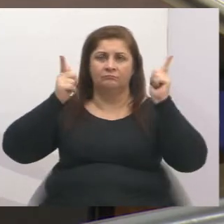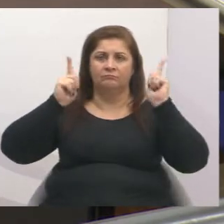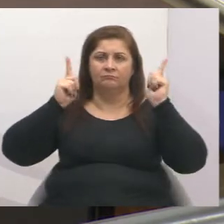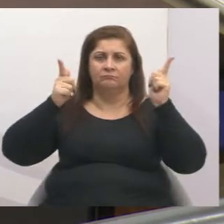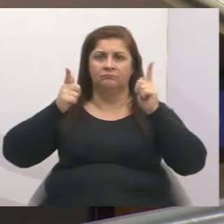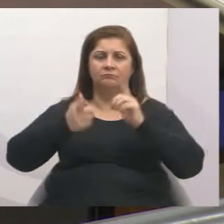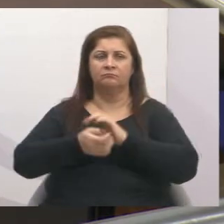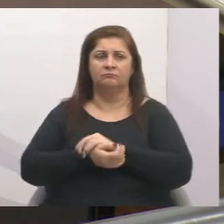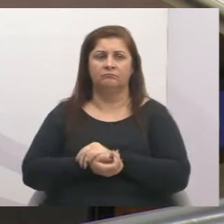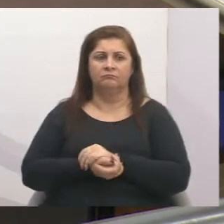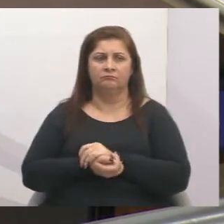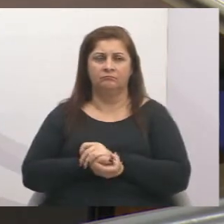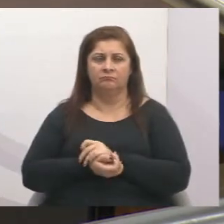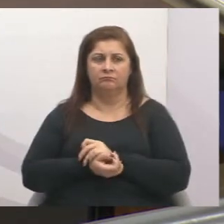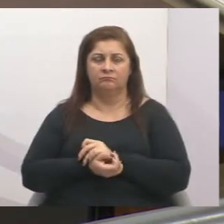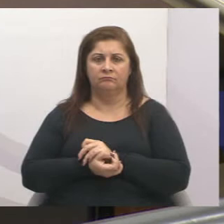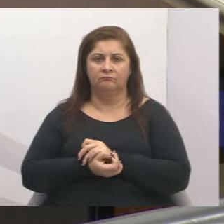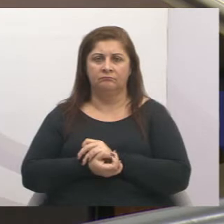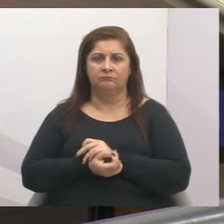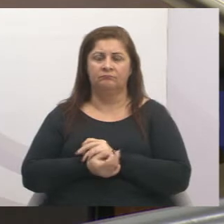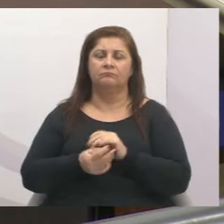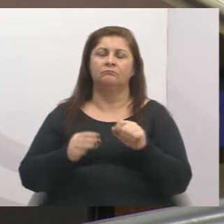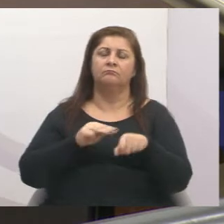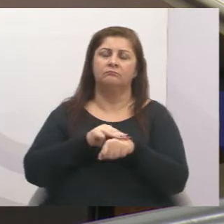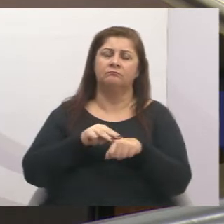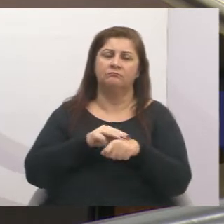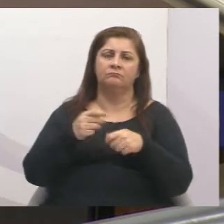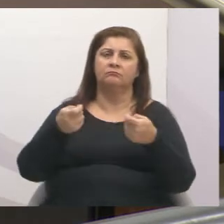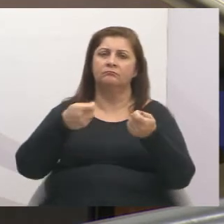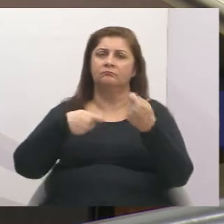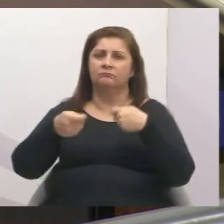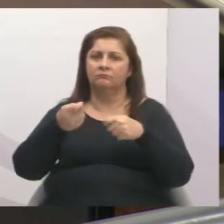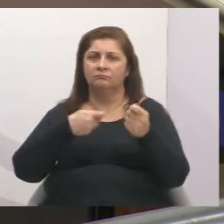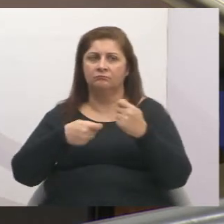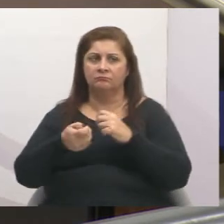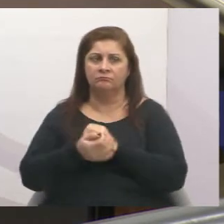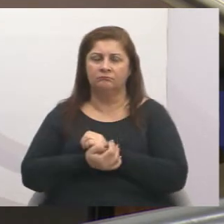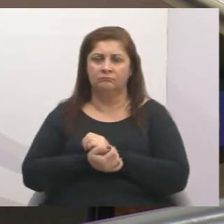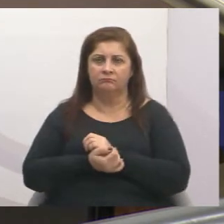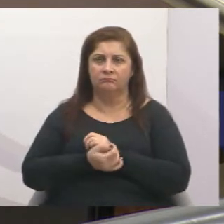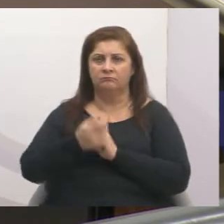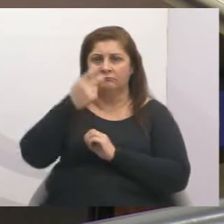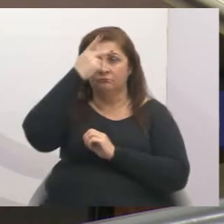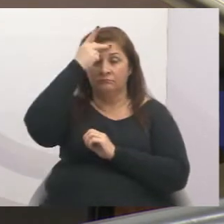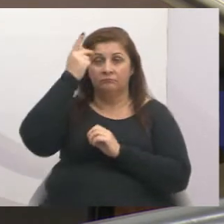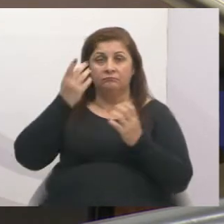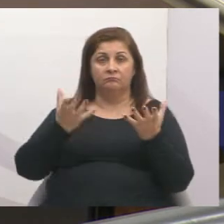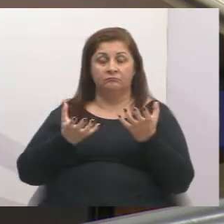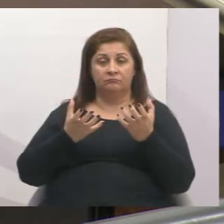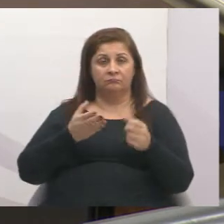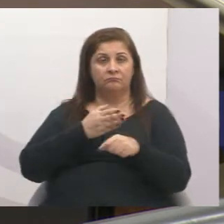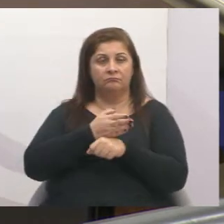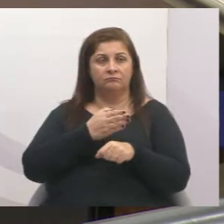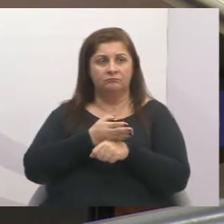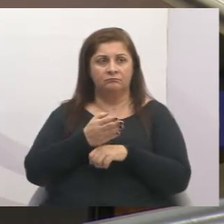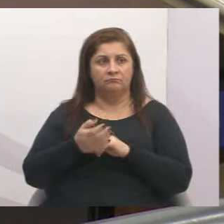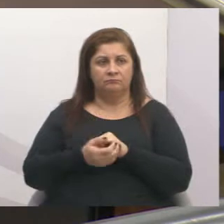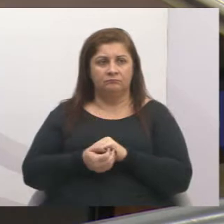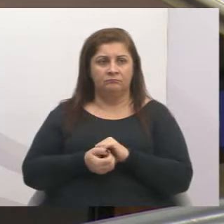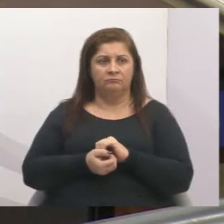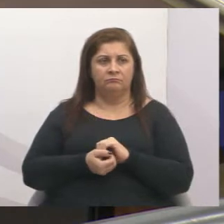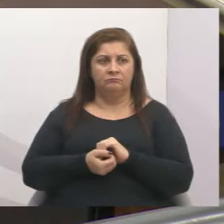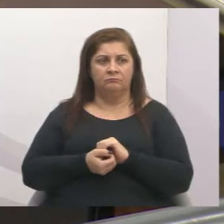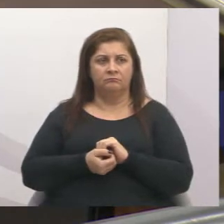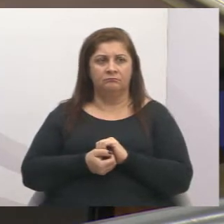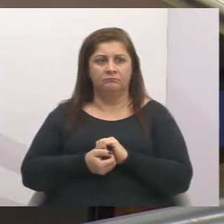né? Inclusive dialogamos com a administração na época para os servidores que quisessem participar desse movimento, que